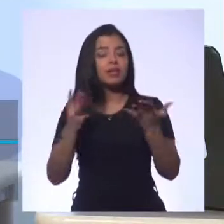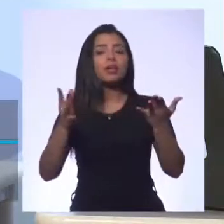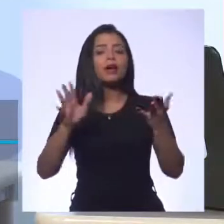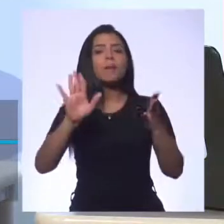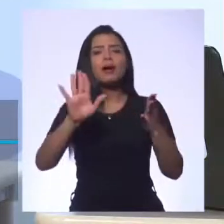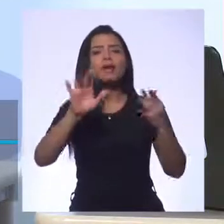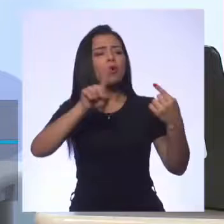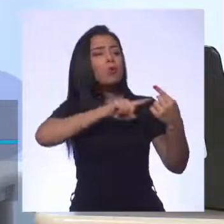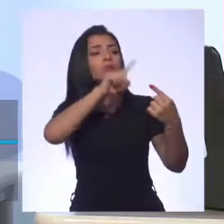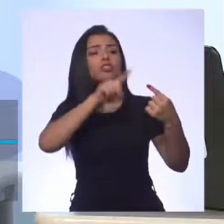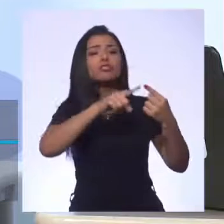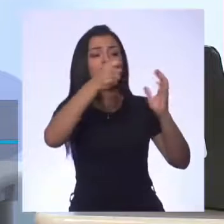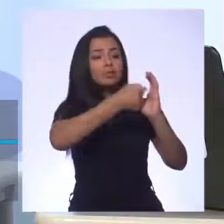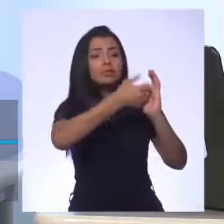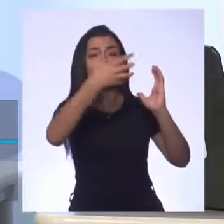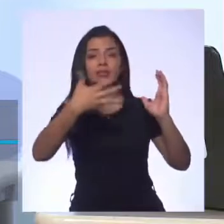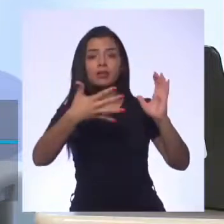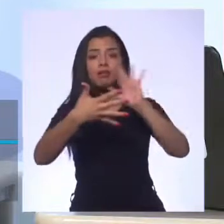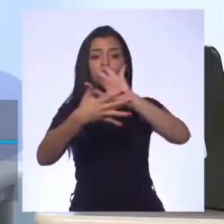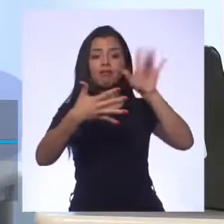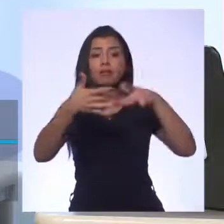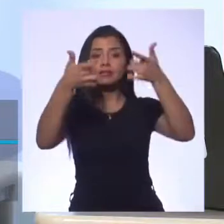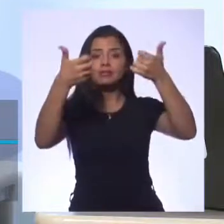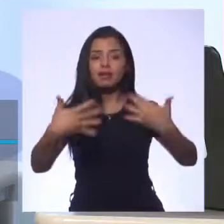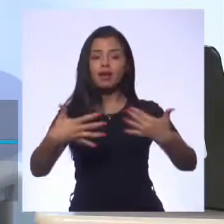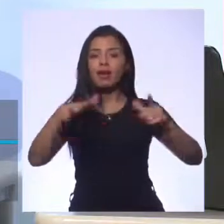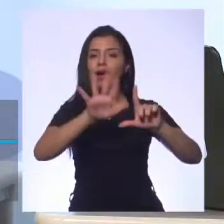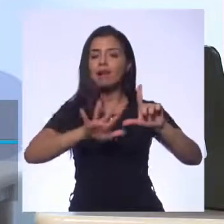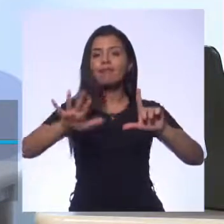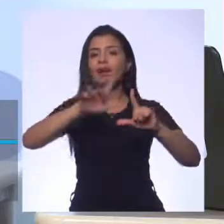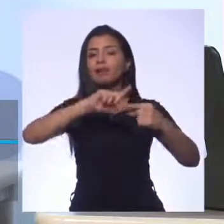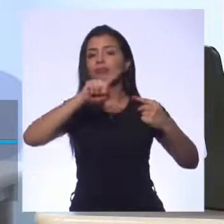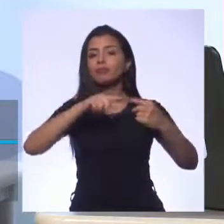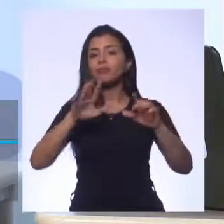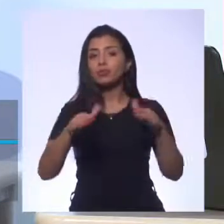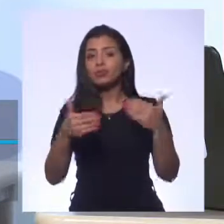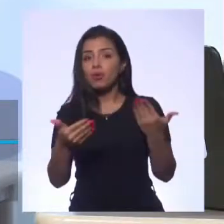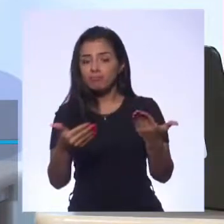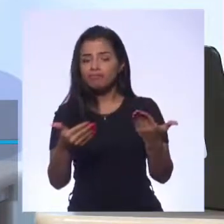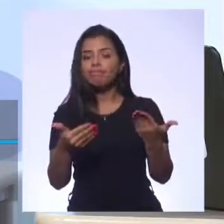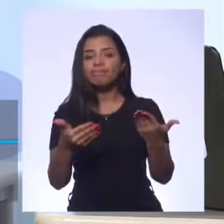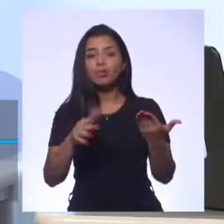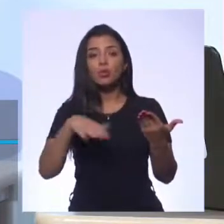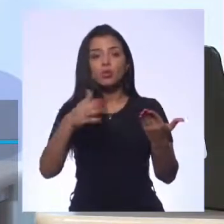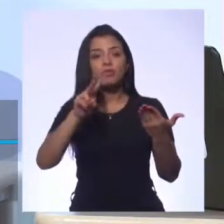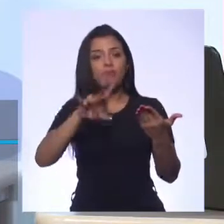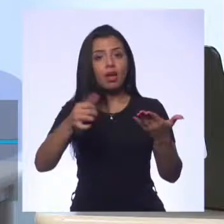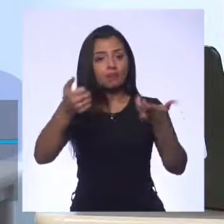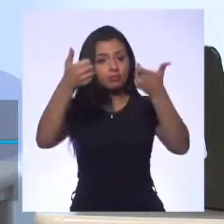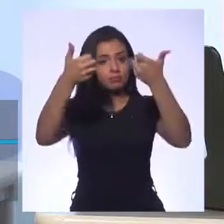de descrever uma imagem? Quando nós estamos descrevendo uma situação, nós vamos falar ali nesse contexto